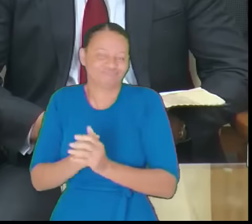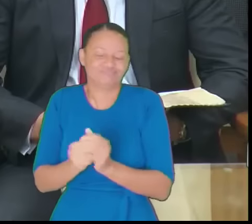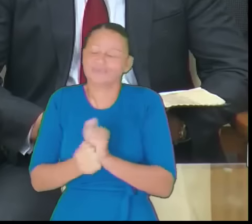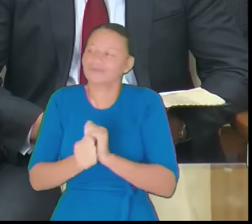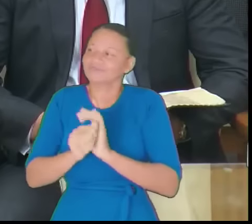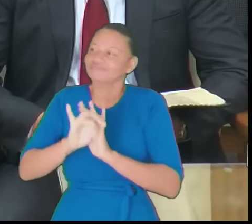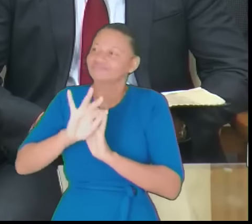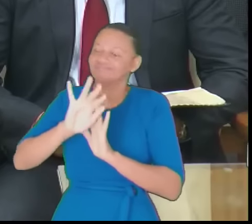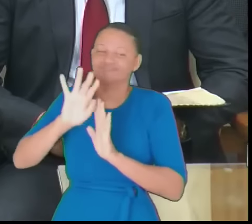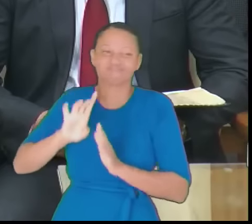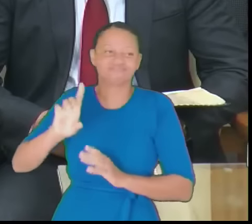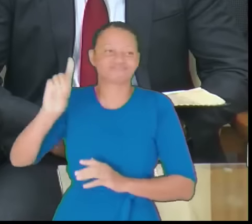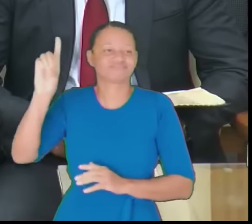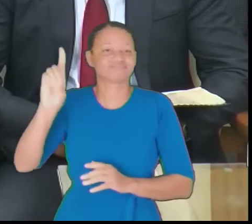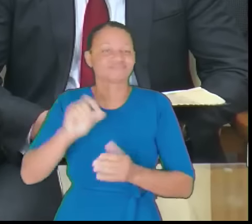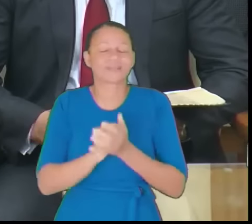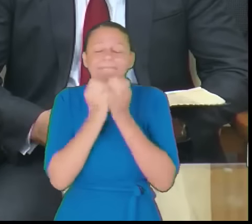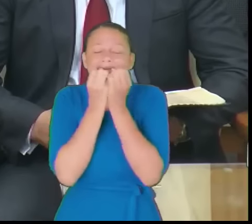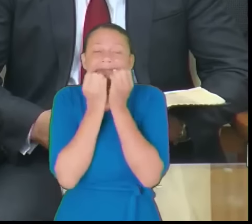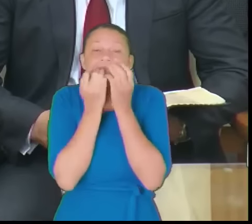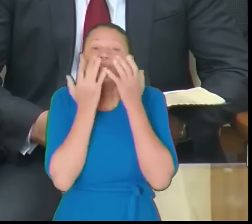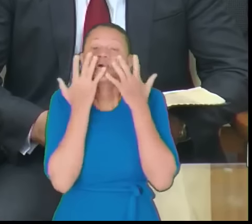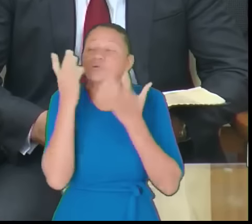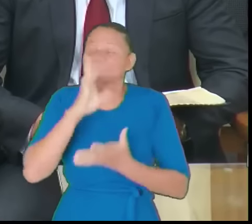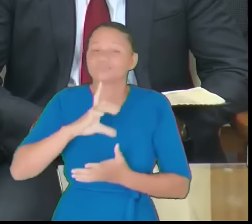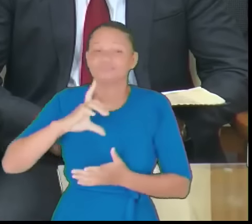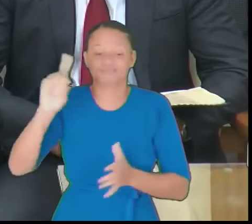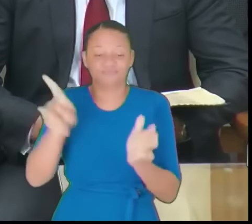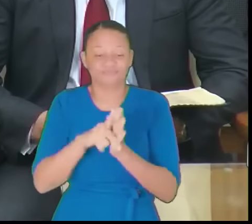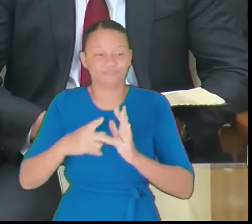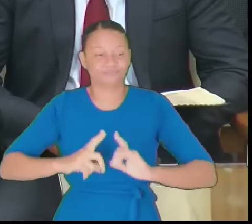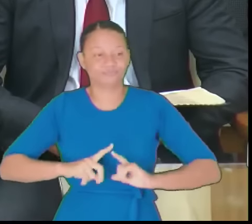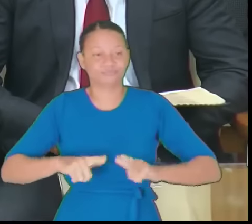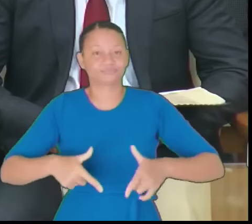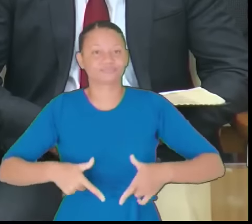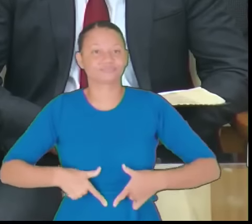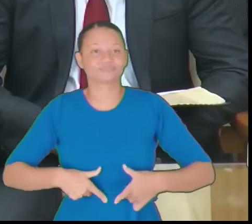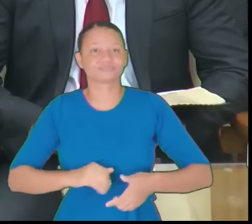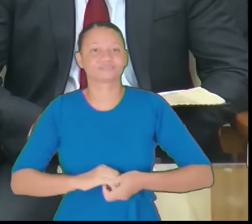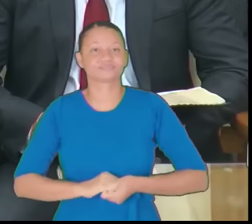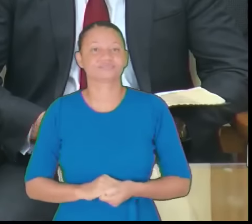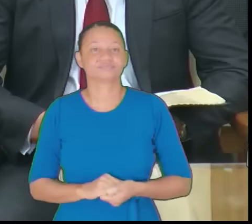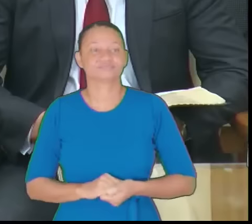Glória. Bendito seja o Deus de Israel.